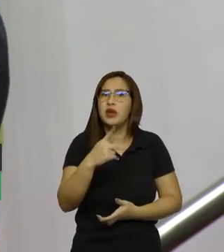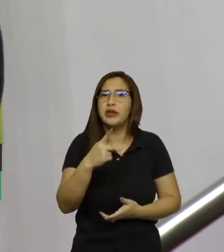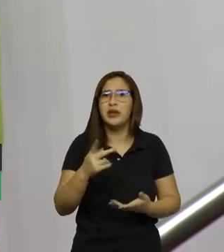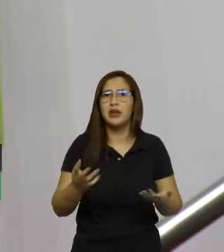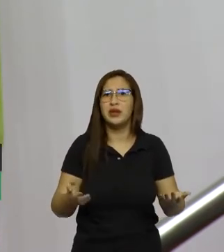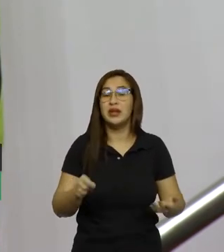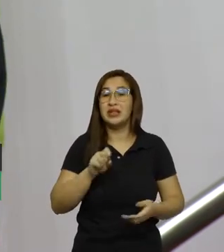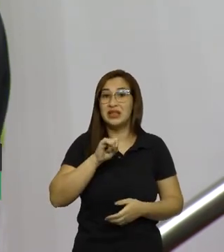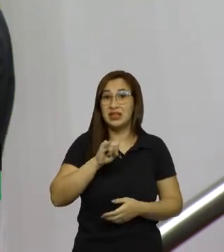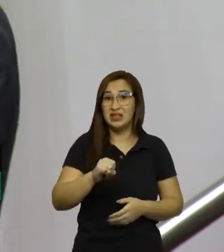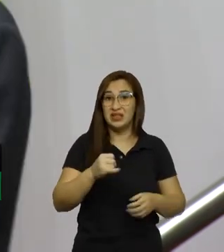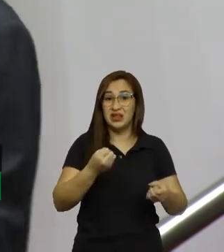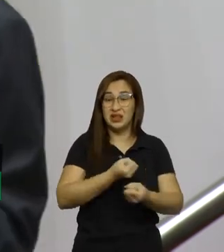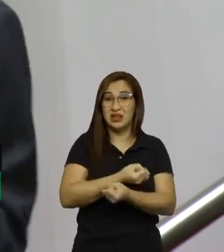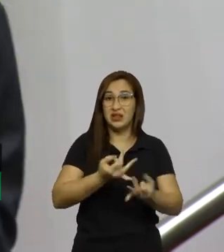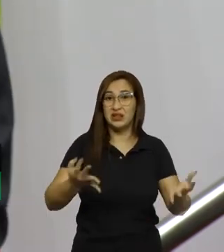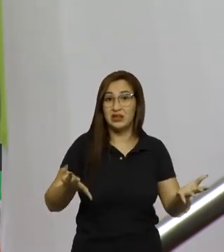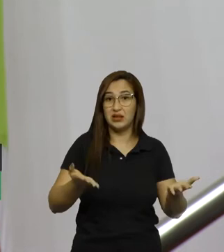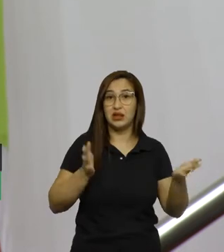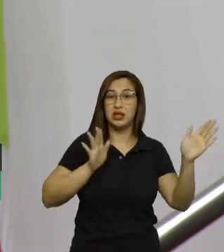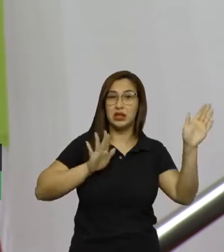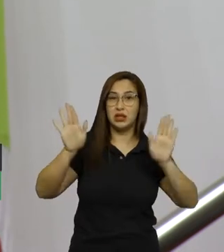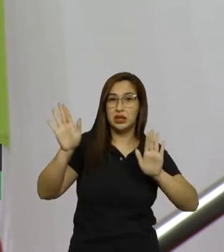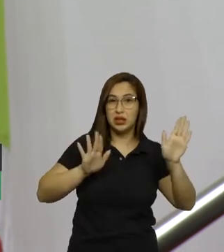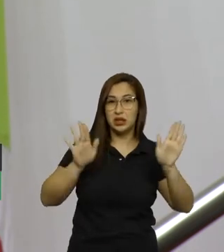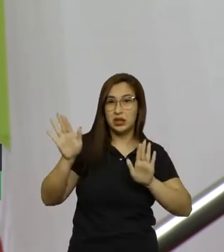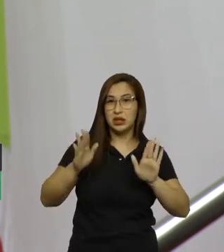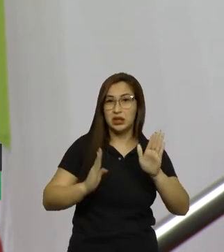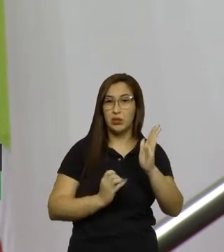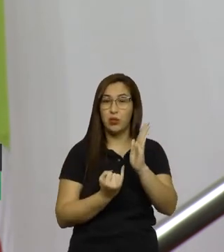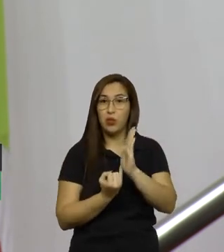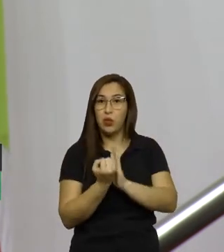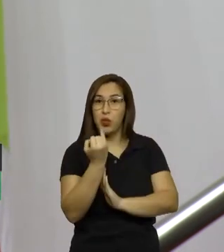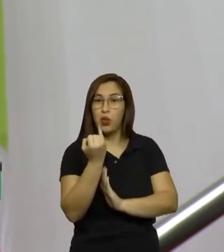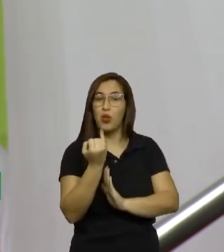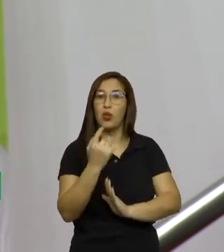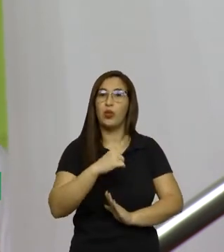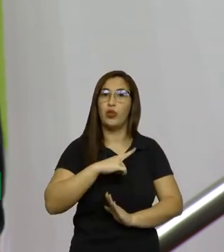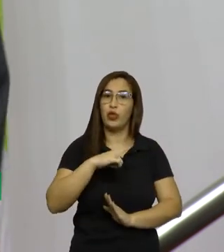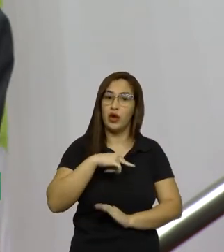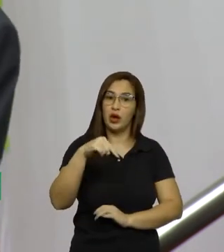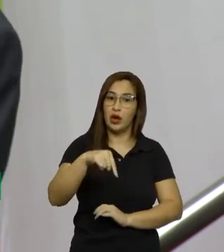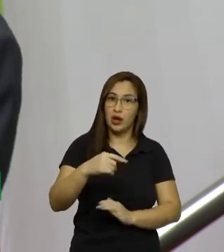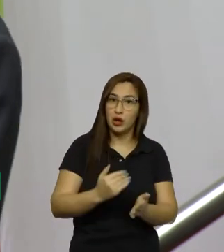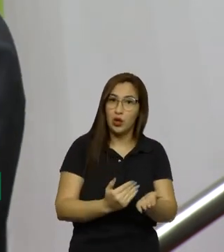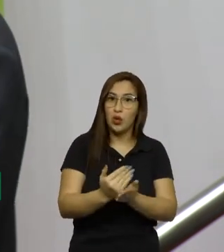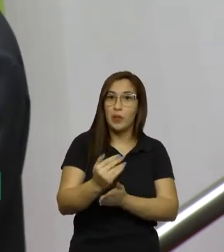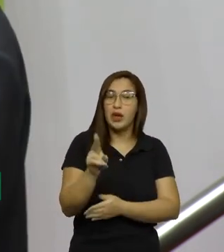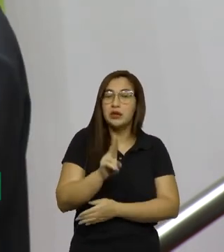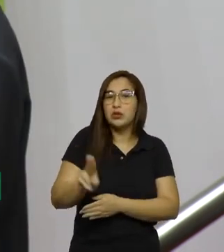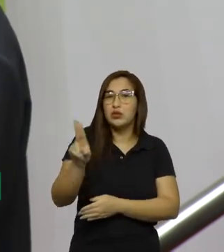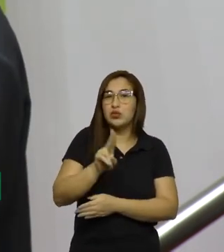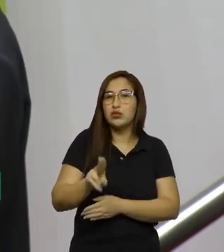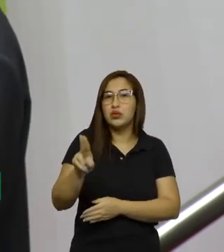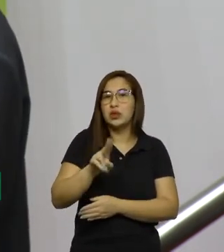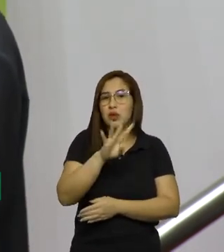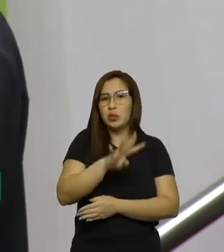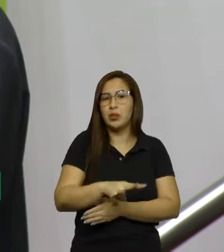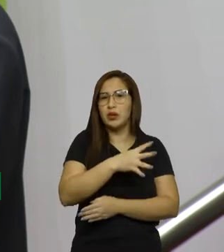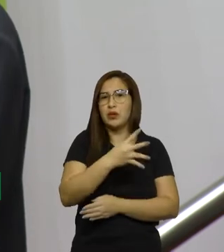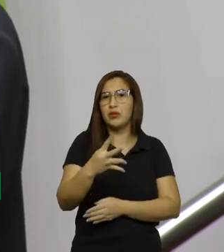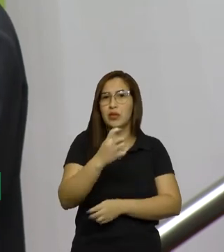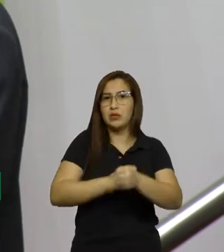lança uma licitação com uma inflação desenfreada, do jeito que está aqui, utilizando uma planilha de